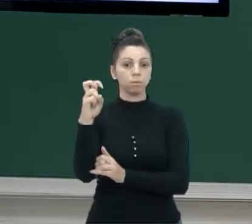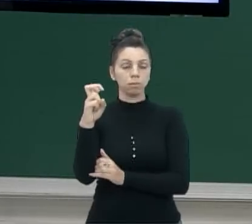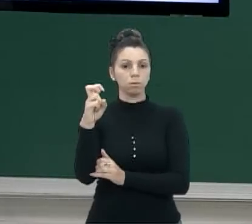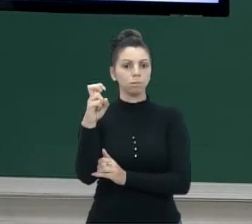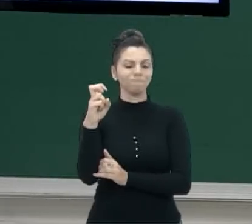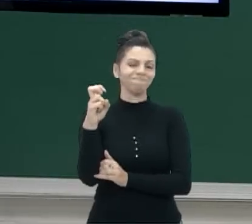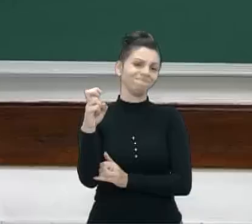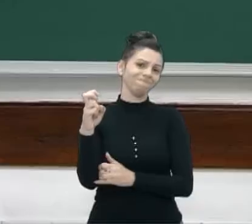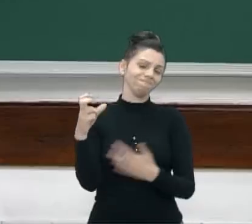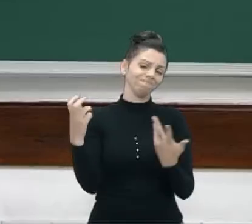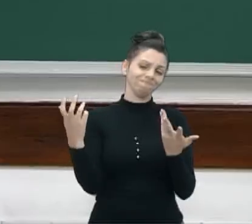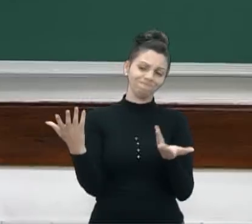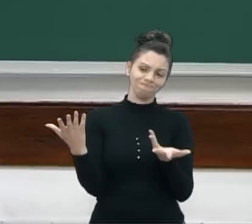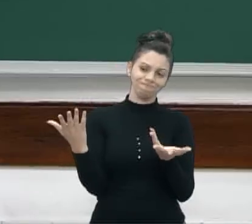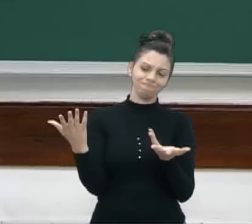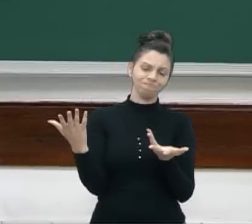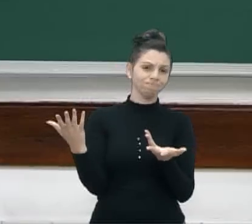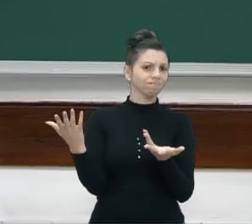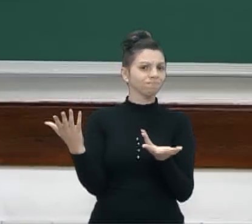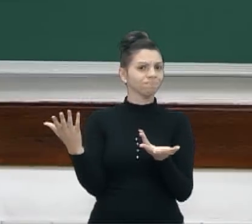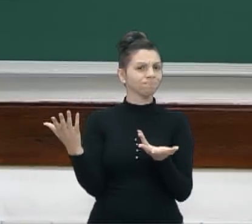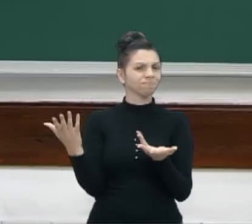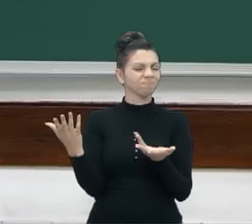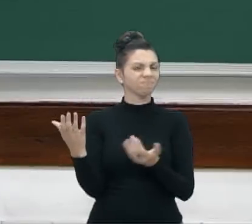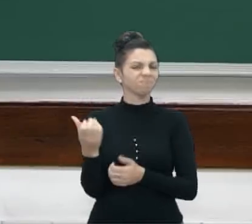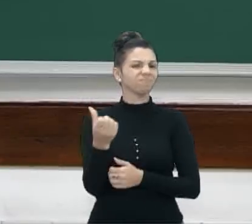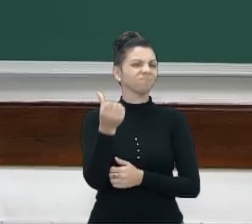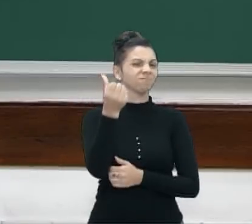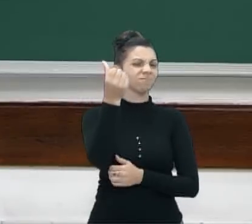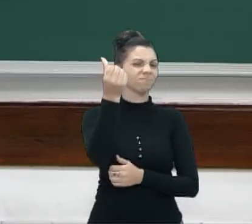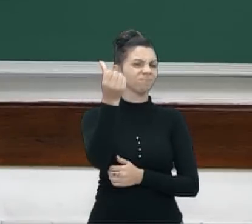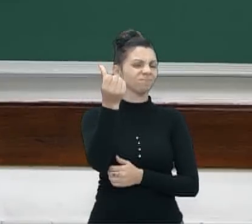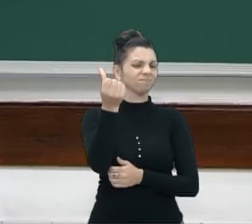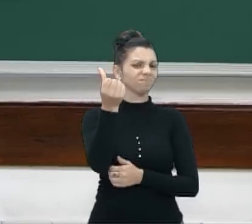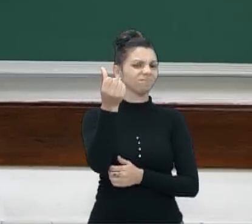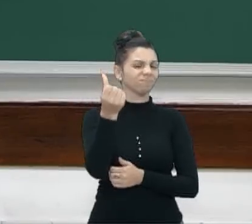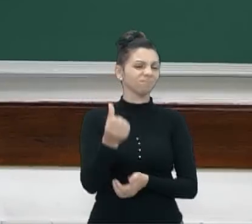15. Então,